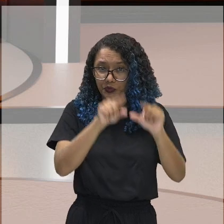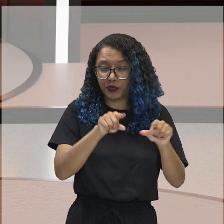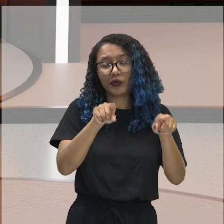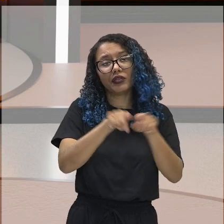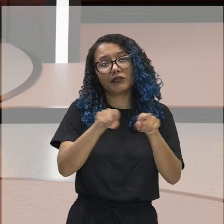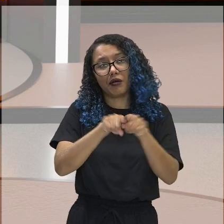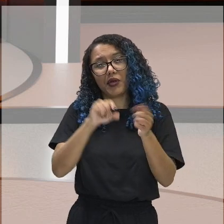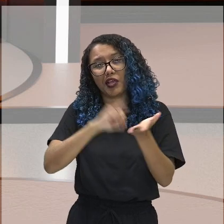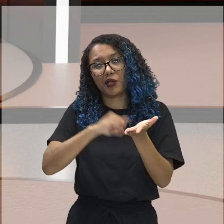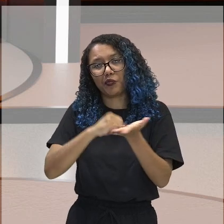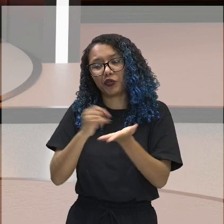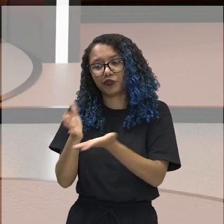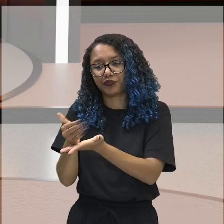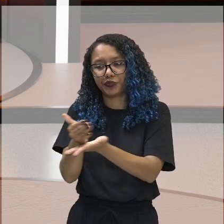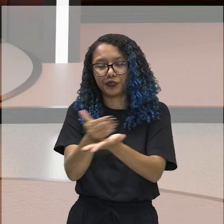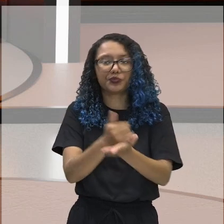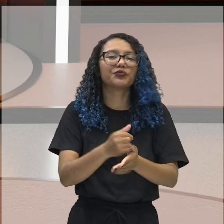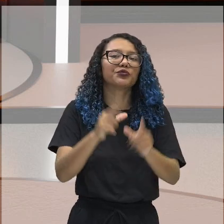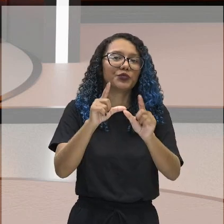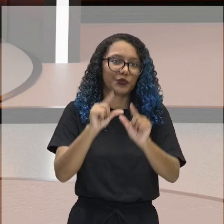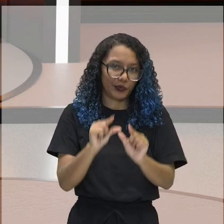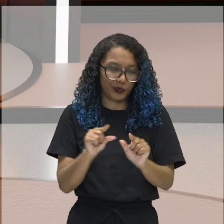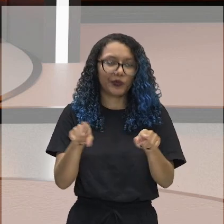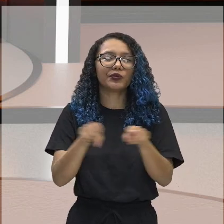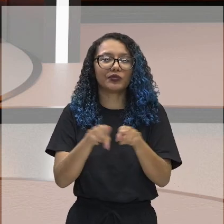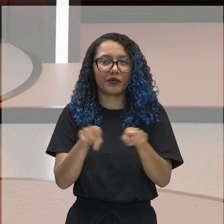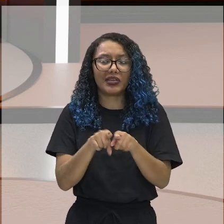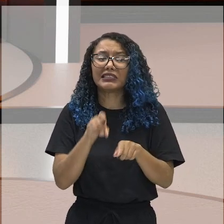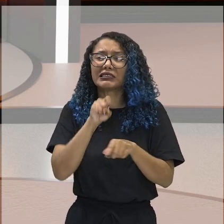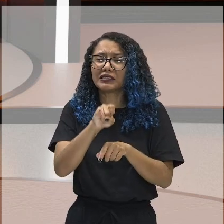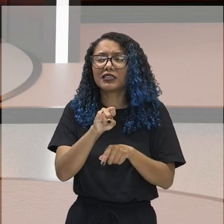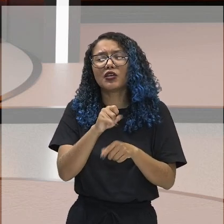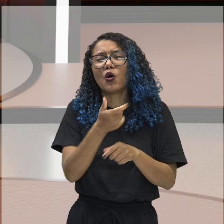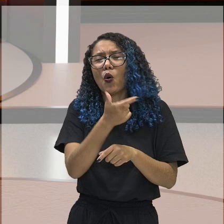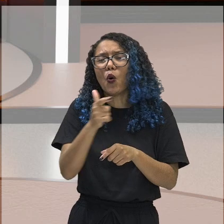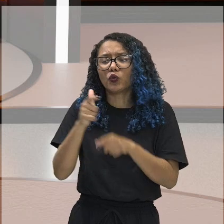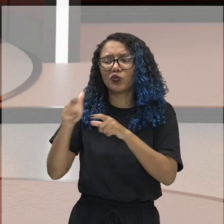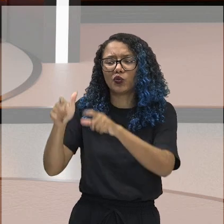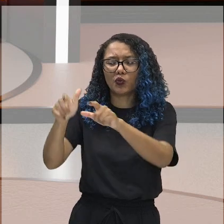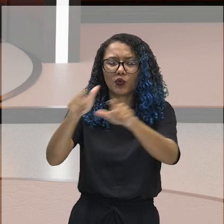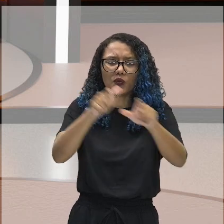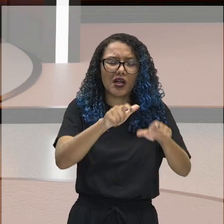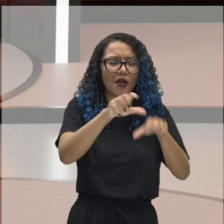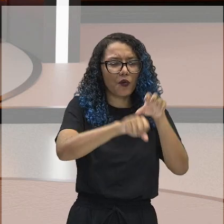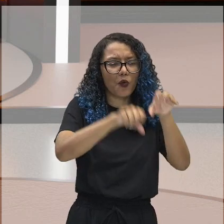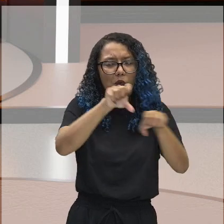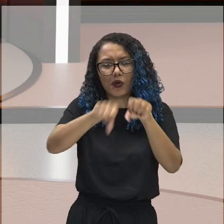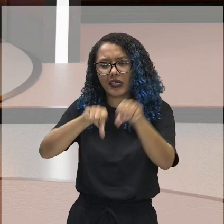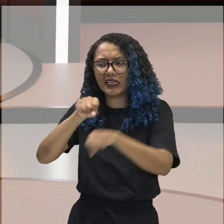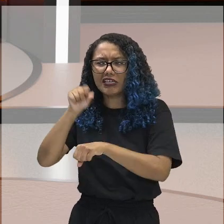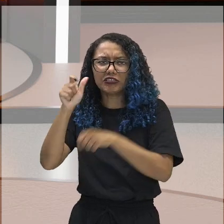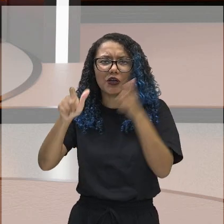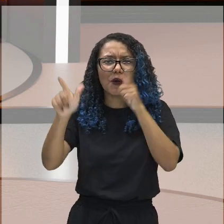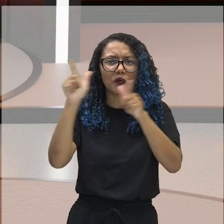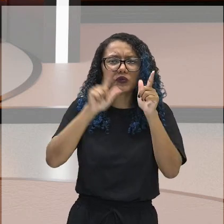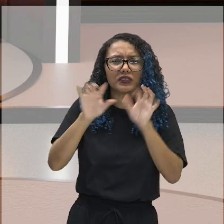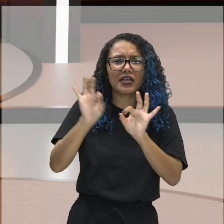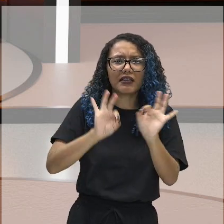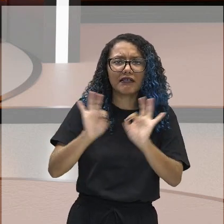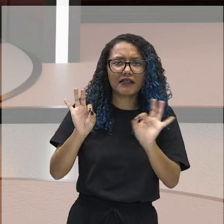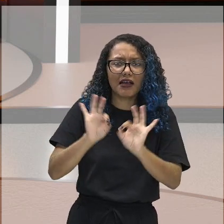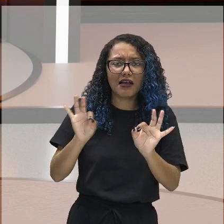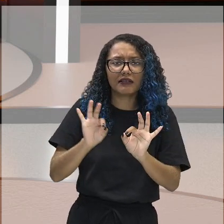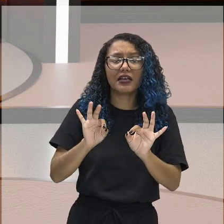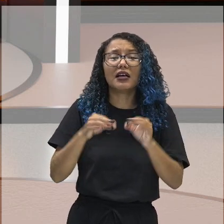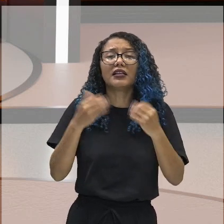tá? Se eu não estou ganhando, então, outras localidades, como é que a gente vai fazer, então, né? Para ter